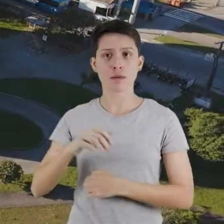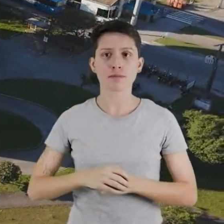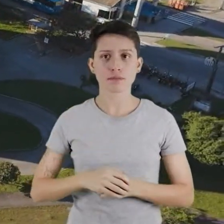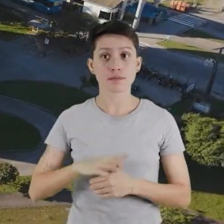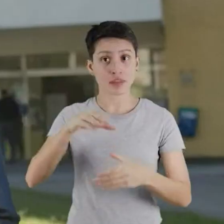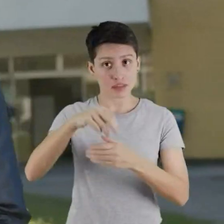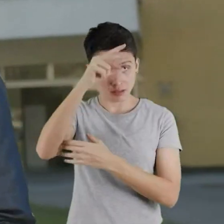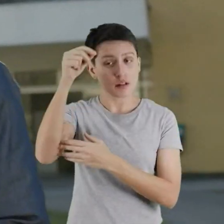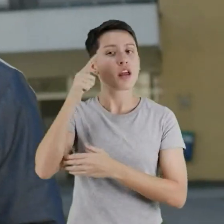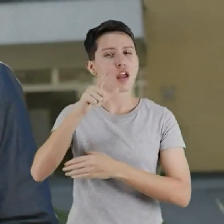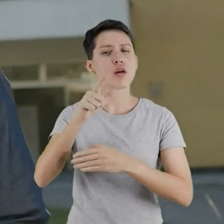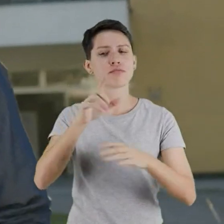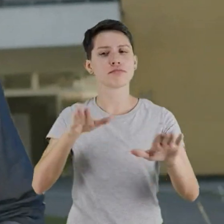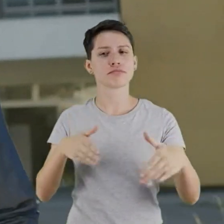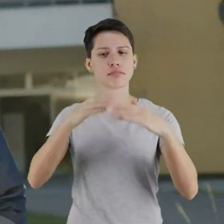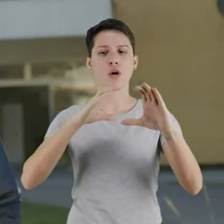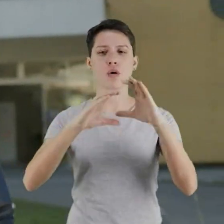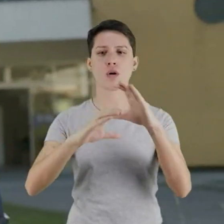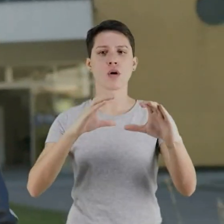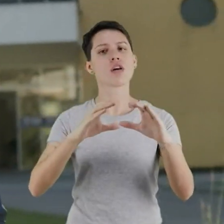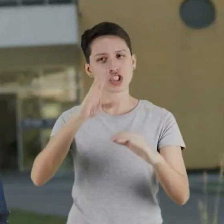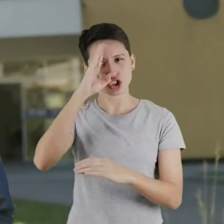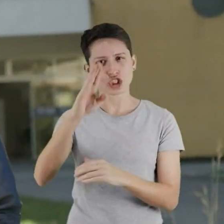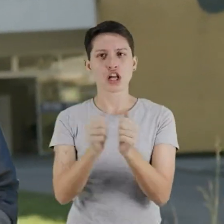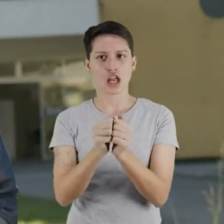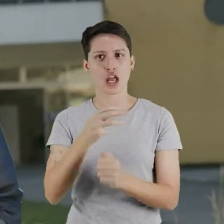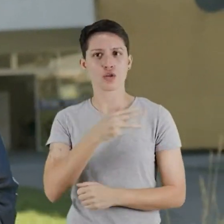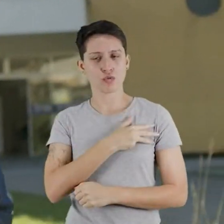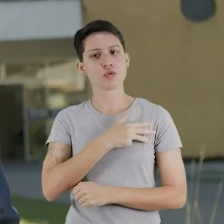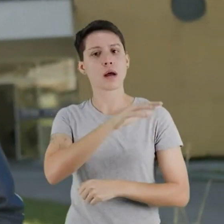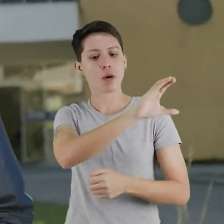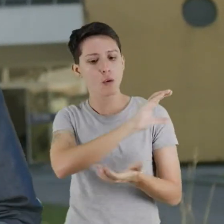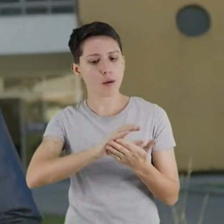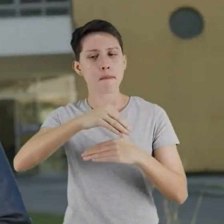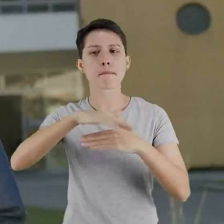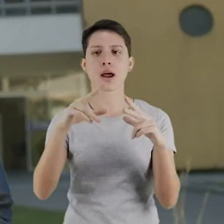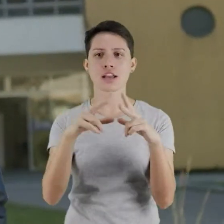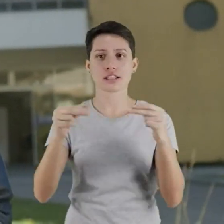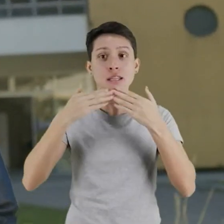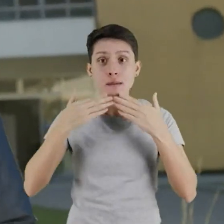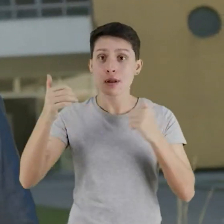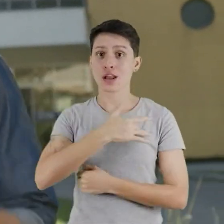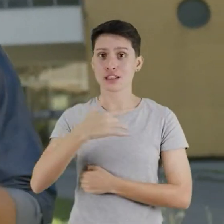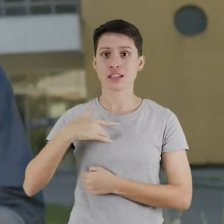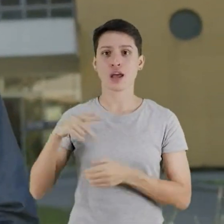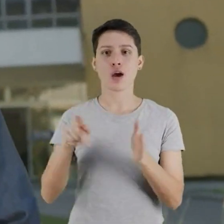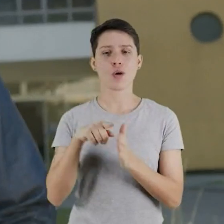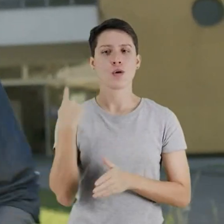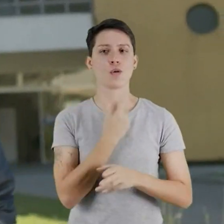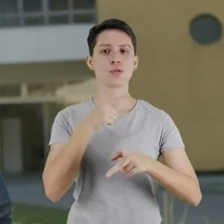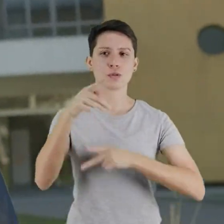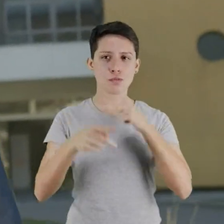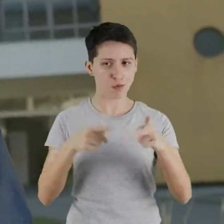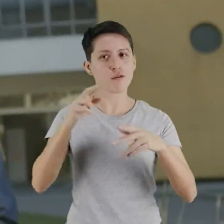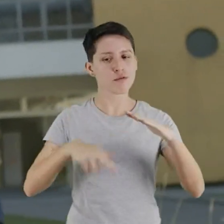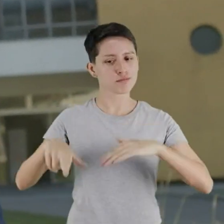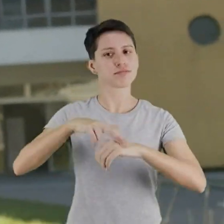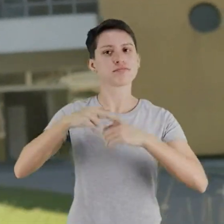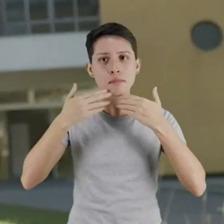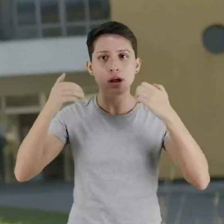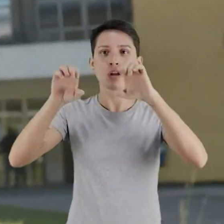UPA. Na prefeitura vou abrir um canal direto com o governo Lula, trazer mais investimentos para Floripa e melhorar a saúde da nossa gente.